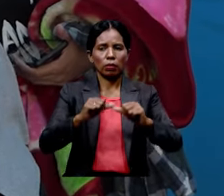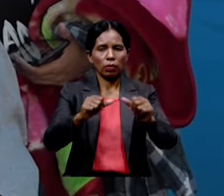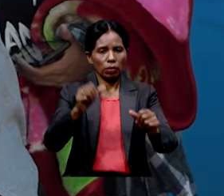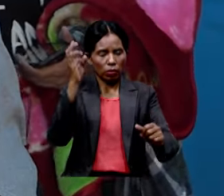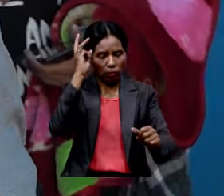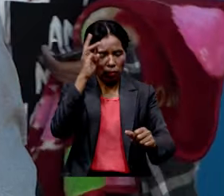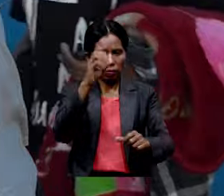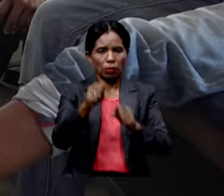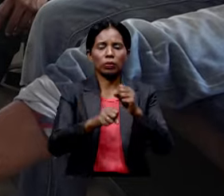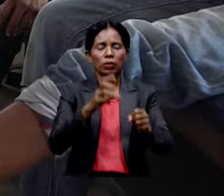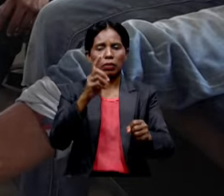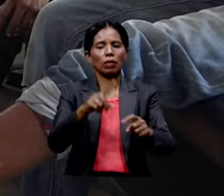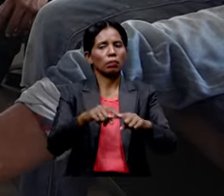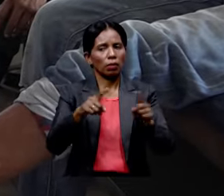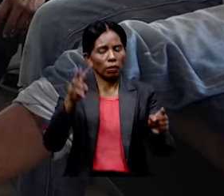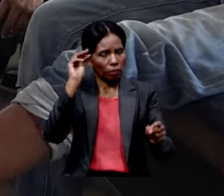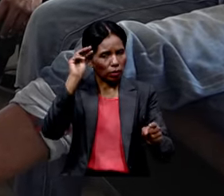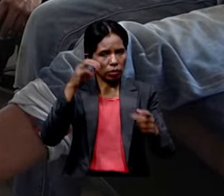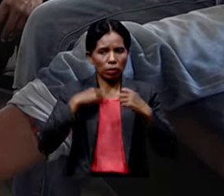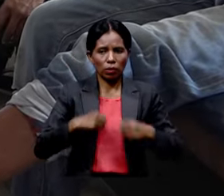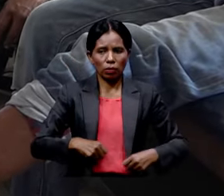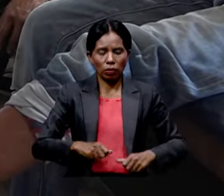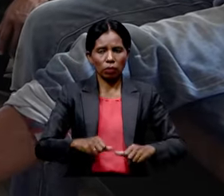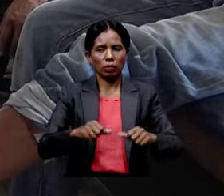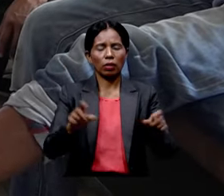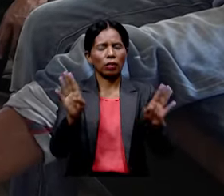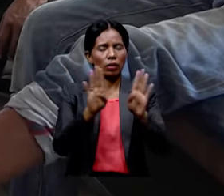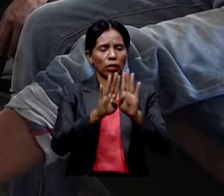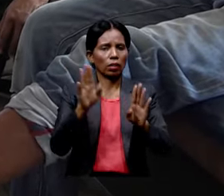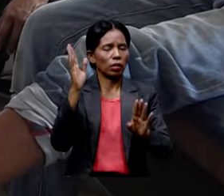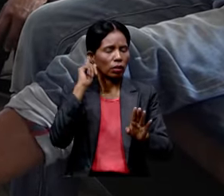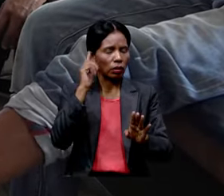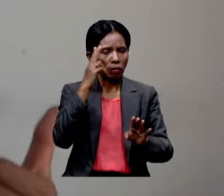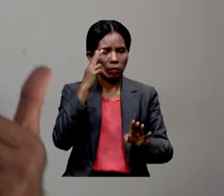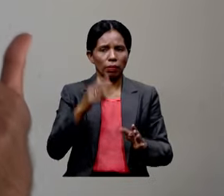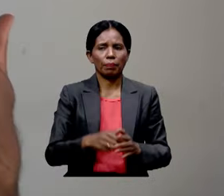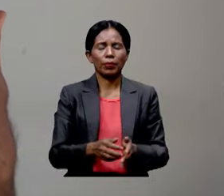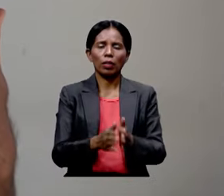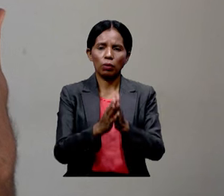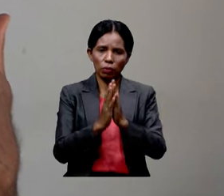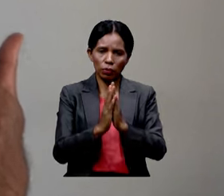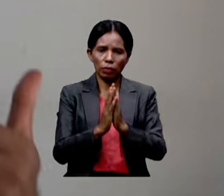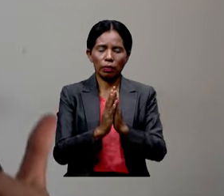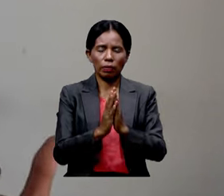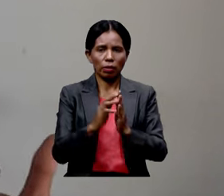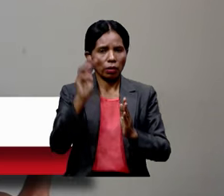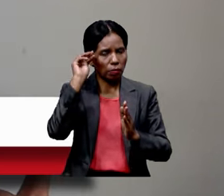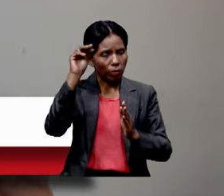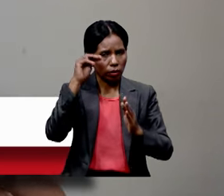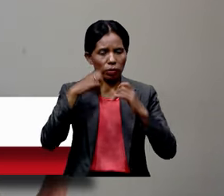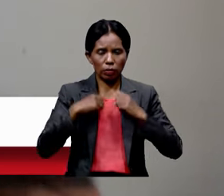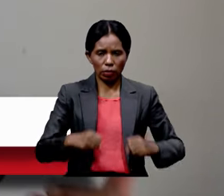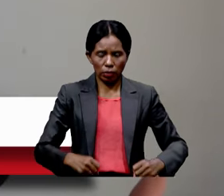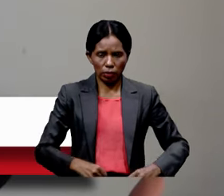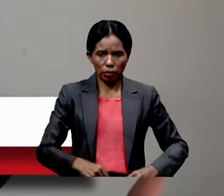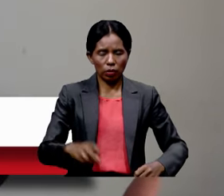preocupação ba sociedade, mas be ministra Saudi continua takatilo no matan. Ya, kusu atu ministério relevante,